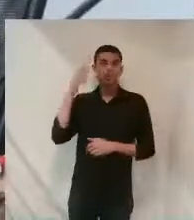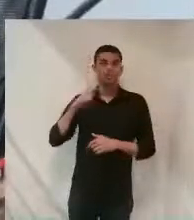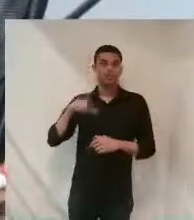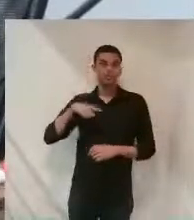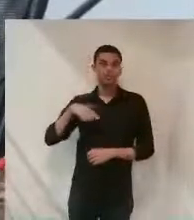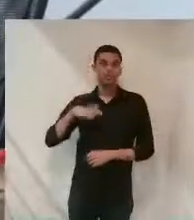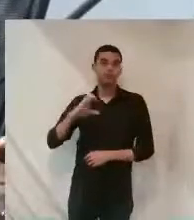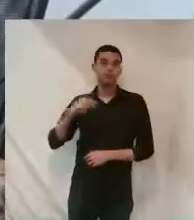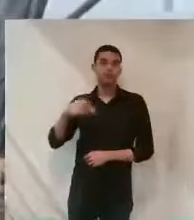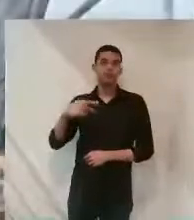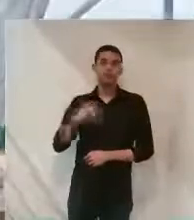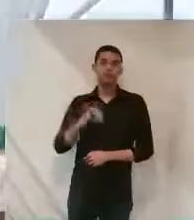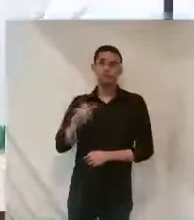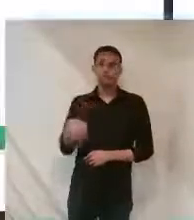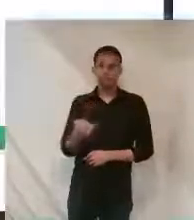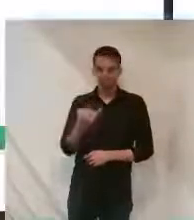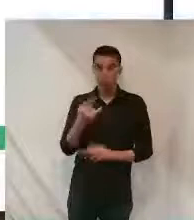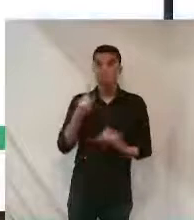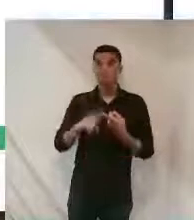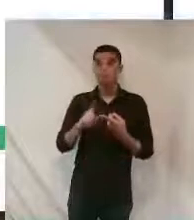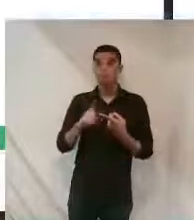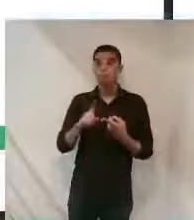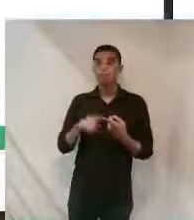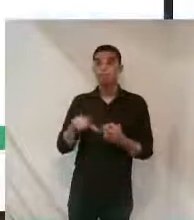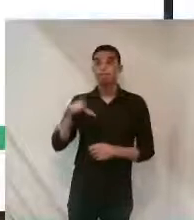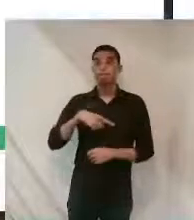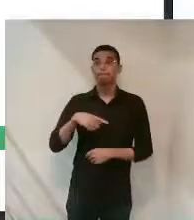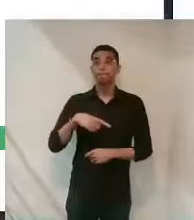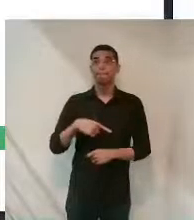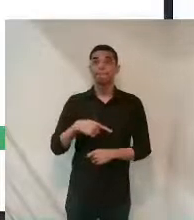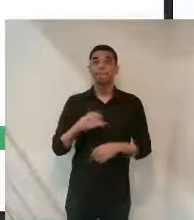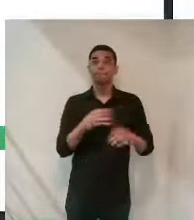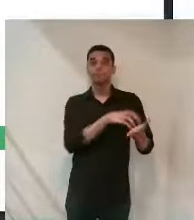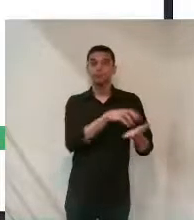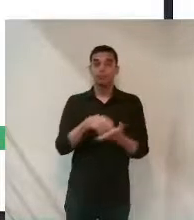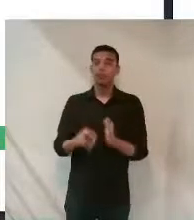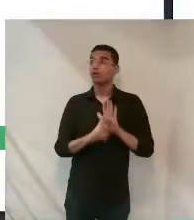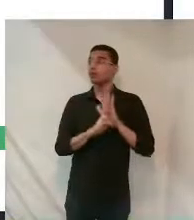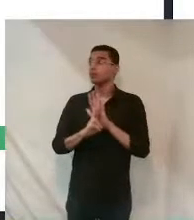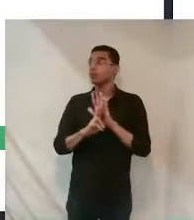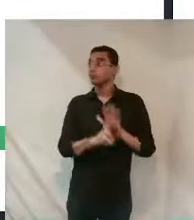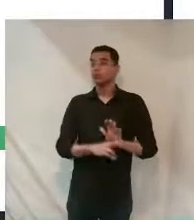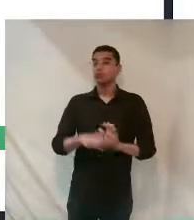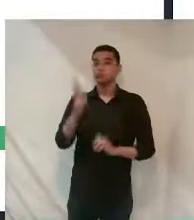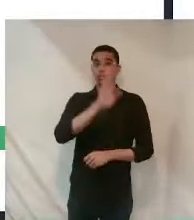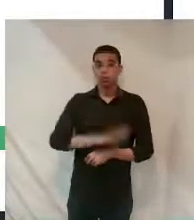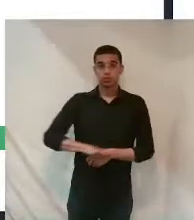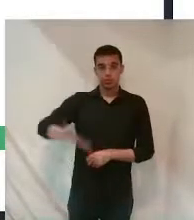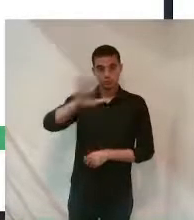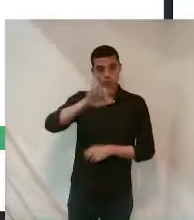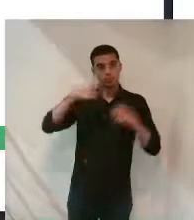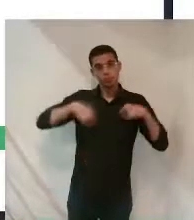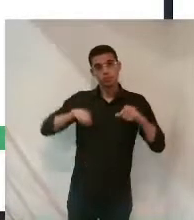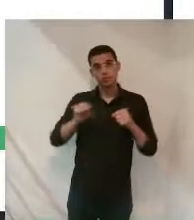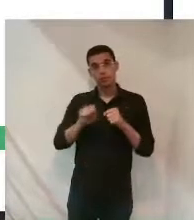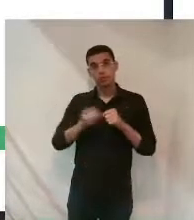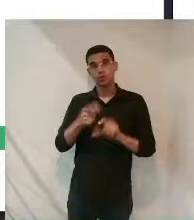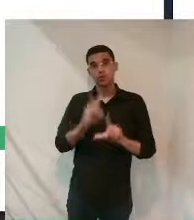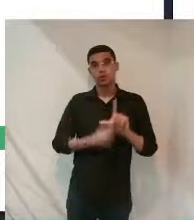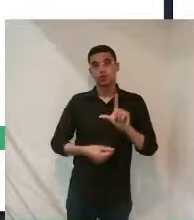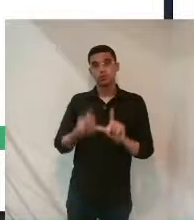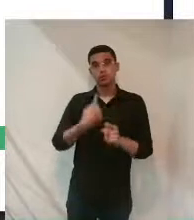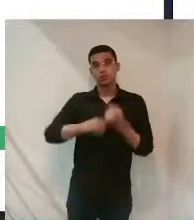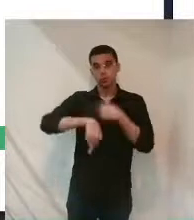por entidades representativas de âmbito nacional de quem tem que fazer logística reversa. Então, entidades, no mínimo